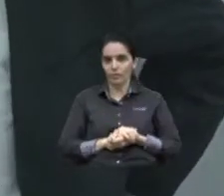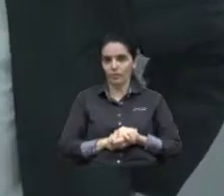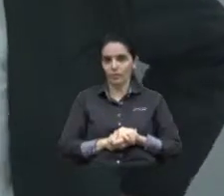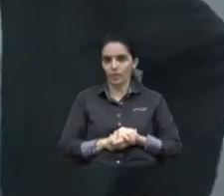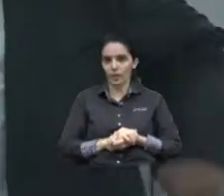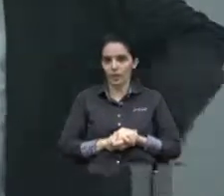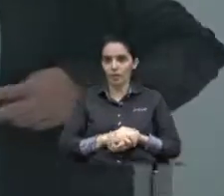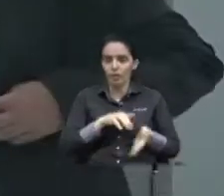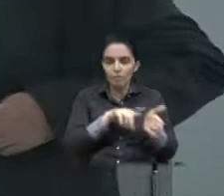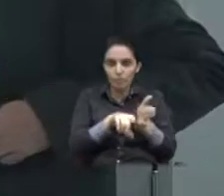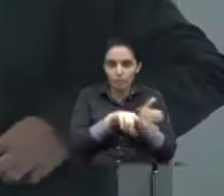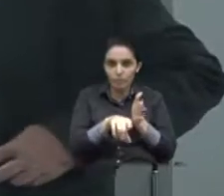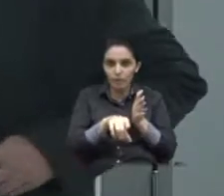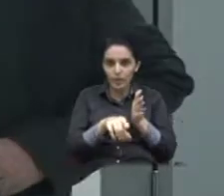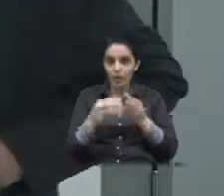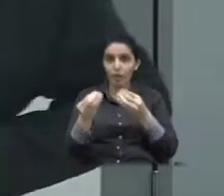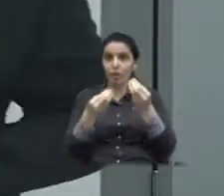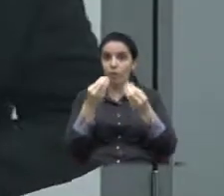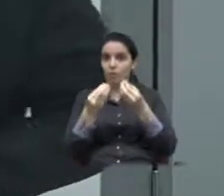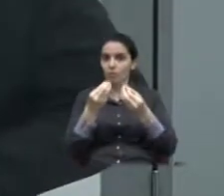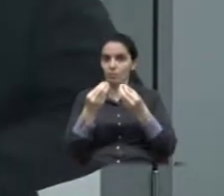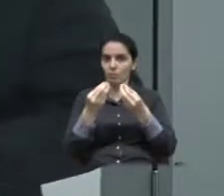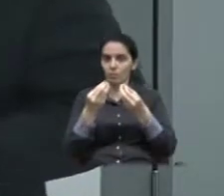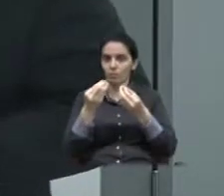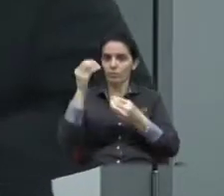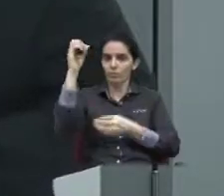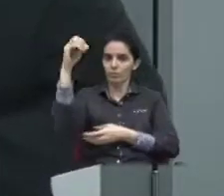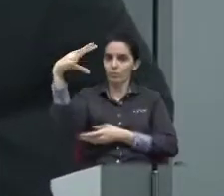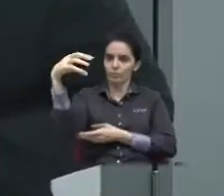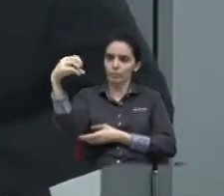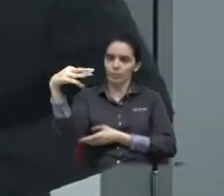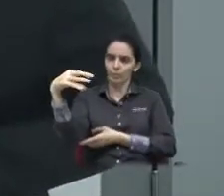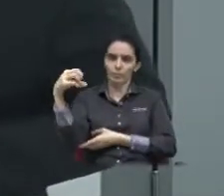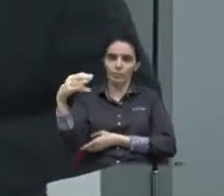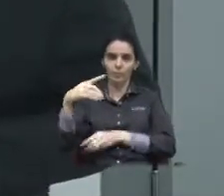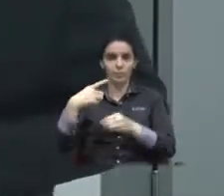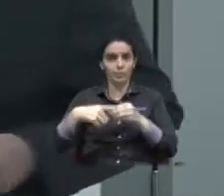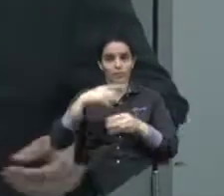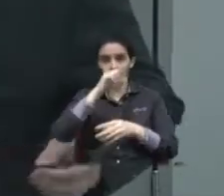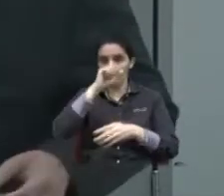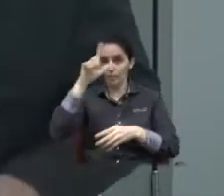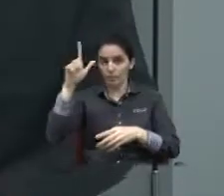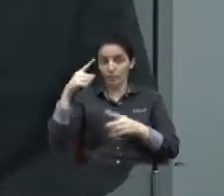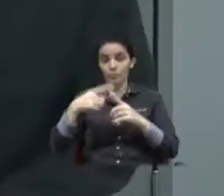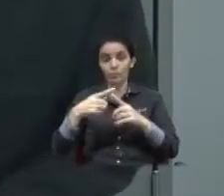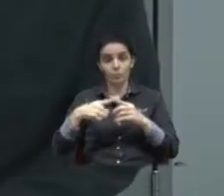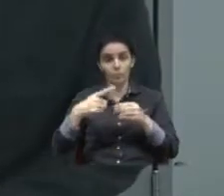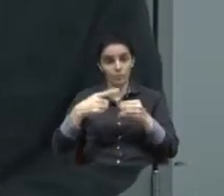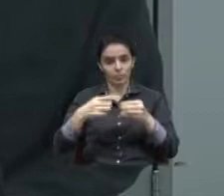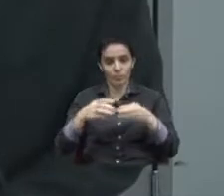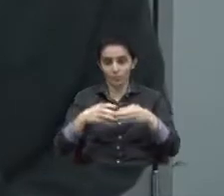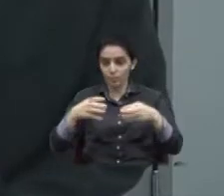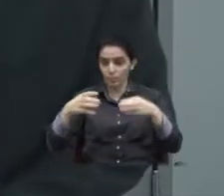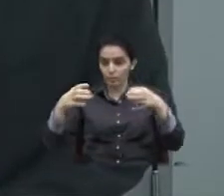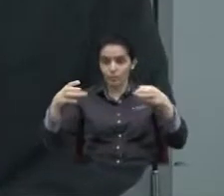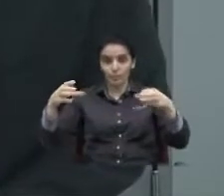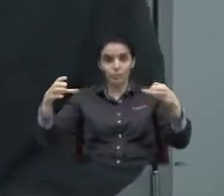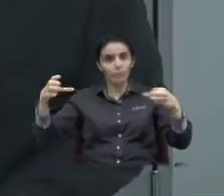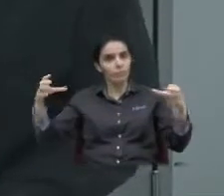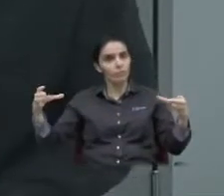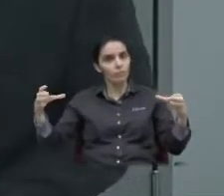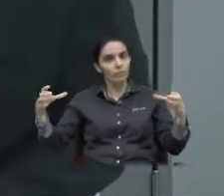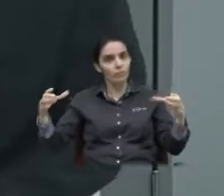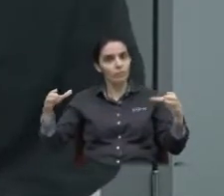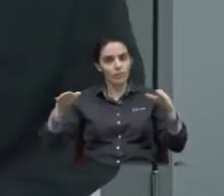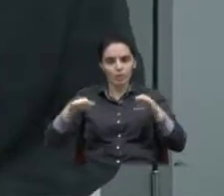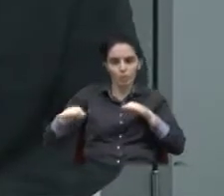fazer um levantamento da situação da semaforização na cidade. A cidade cresceu, inevitavelmente, o trânsito ele está